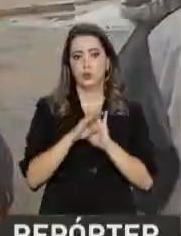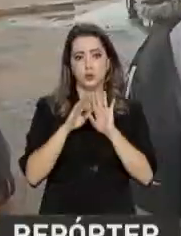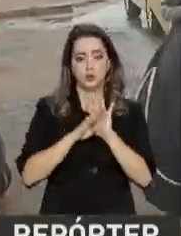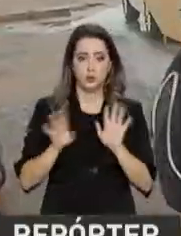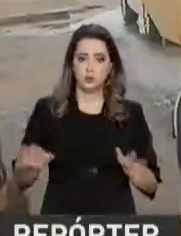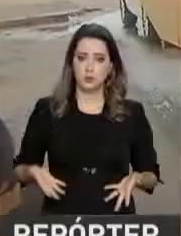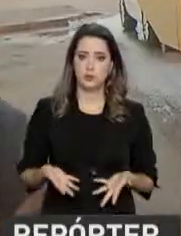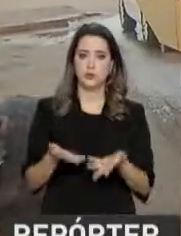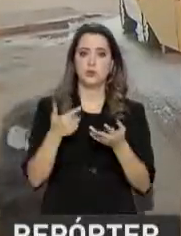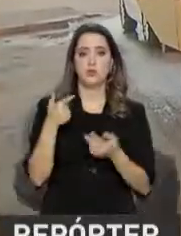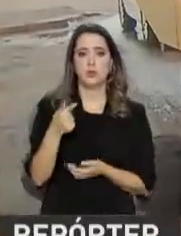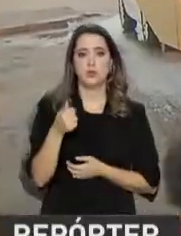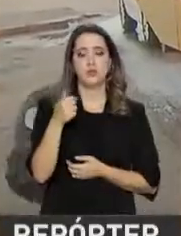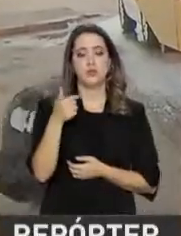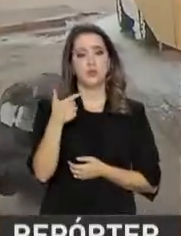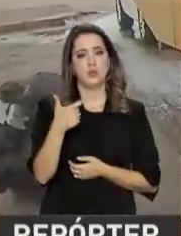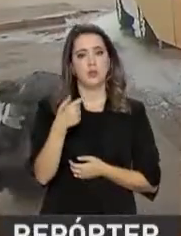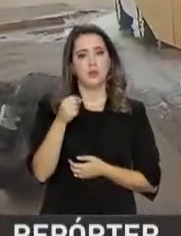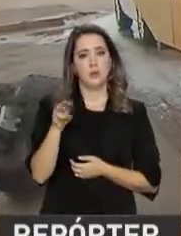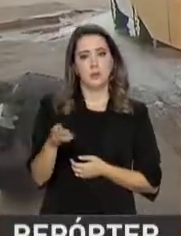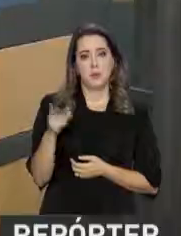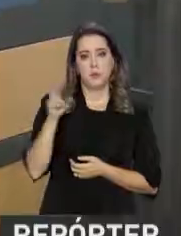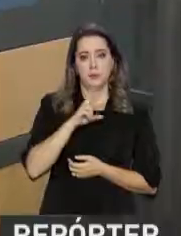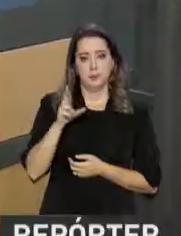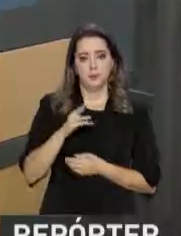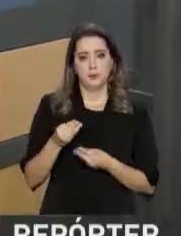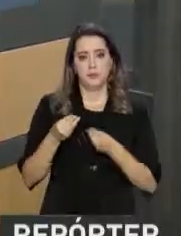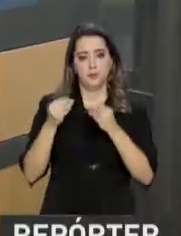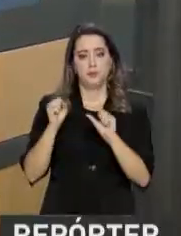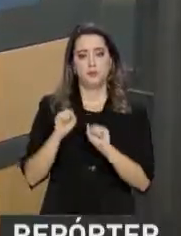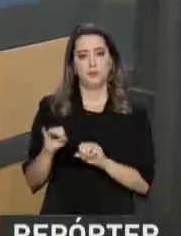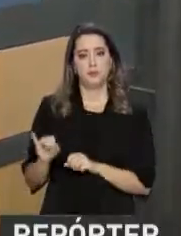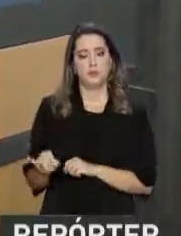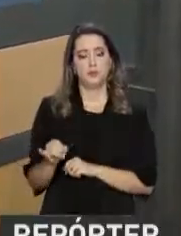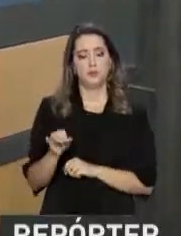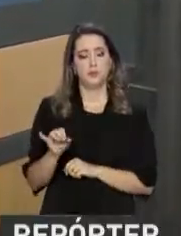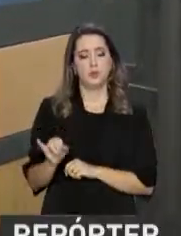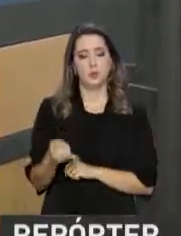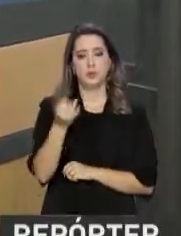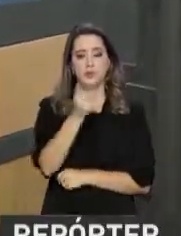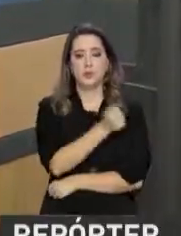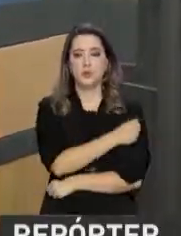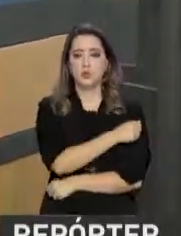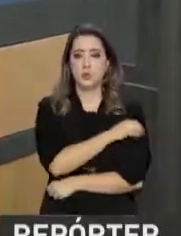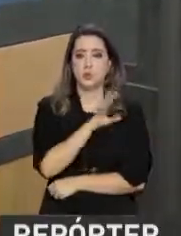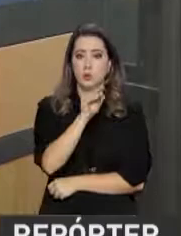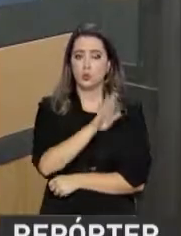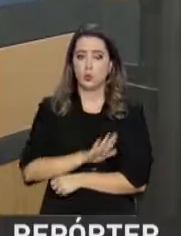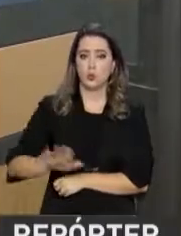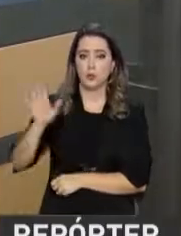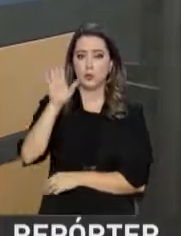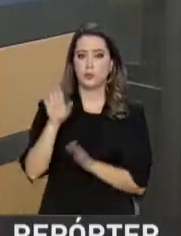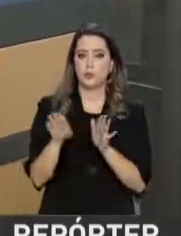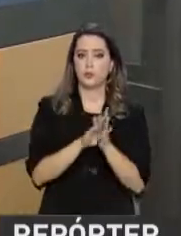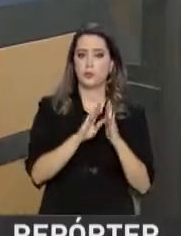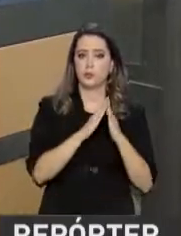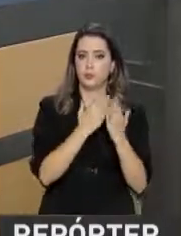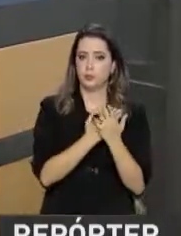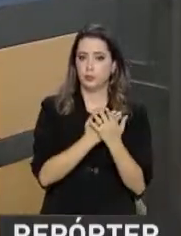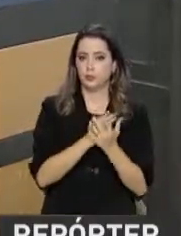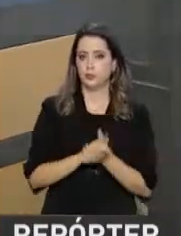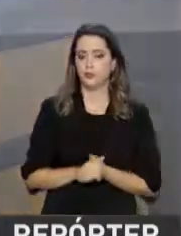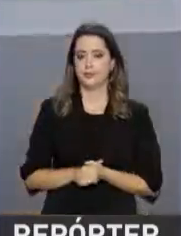é um investimento de 720 milhões de reais para garantir que os alunos da rede pública de todo o país cheguem nas